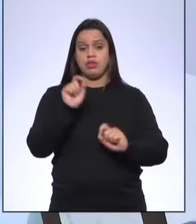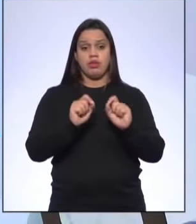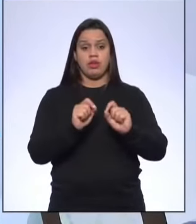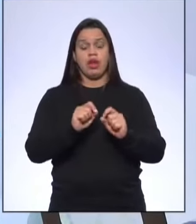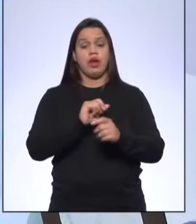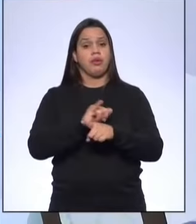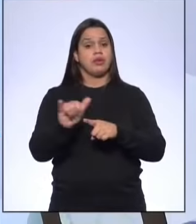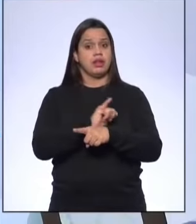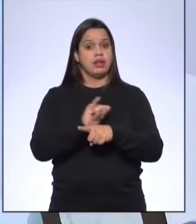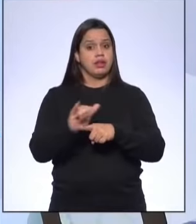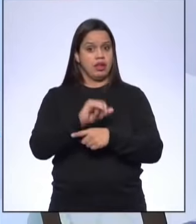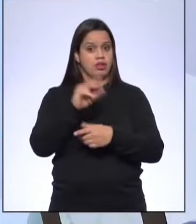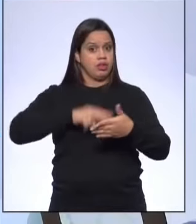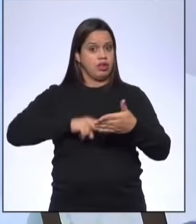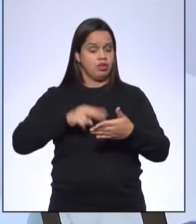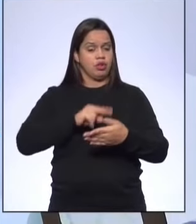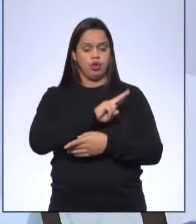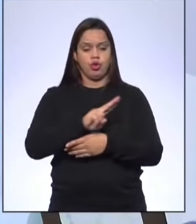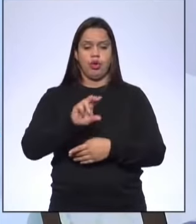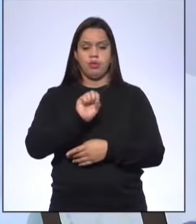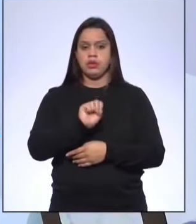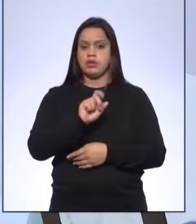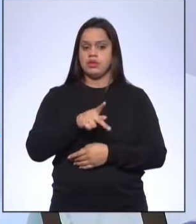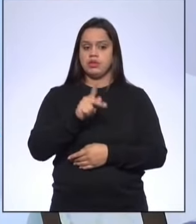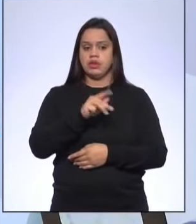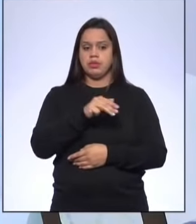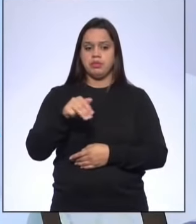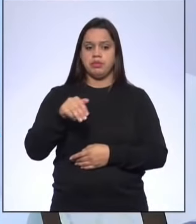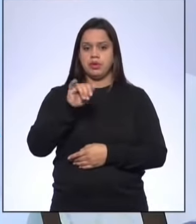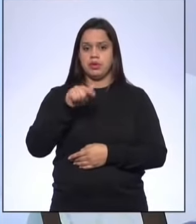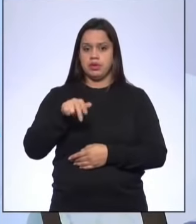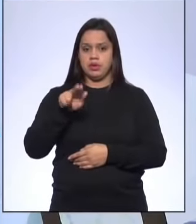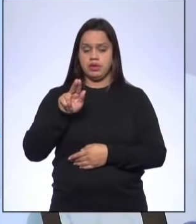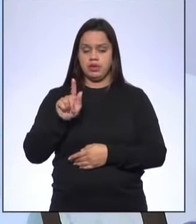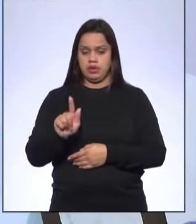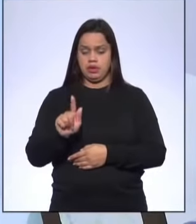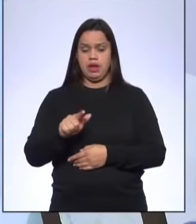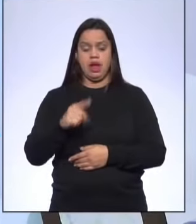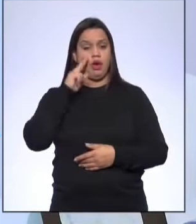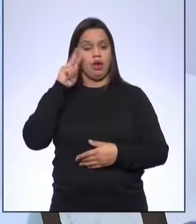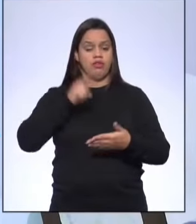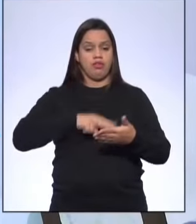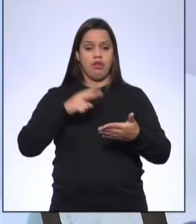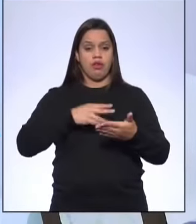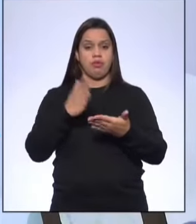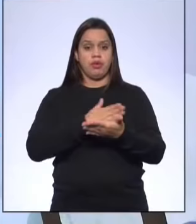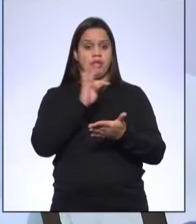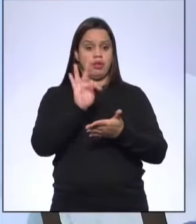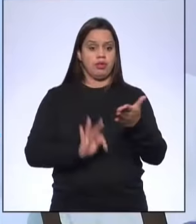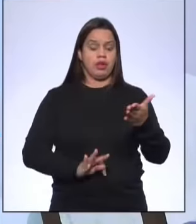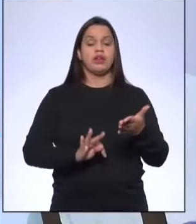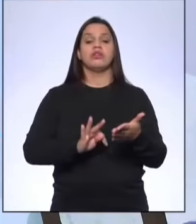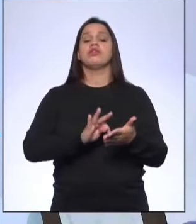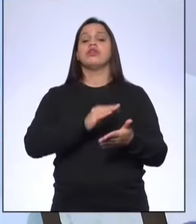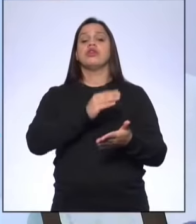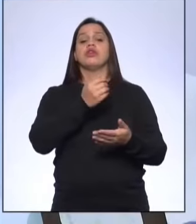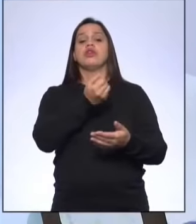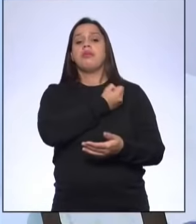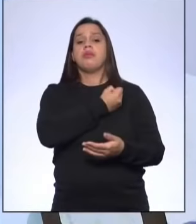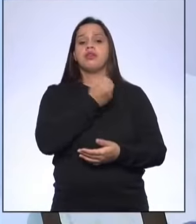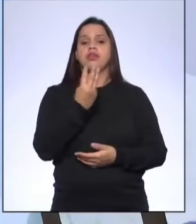estratégia de leitura chamada skimming então agora nós vamos ler o texto que está na página ter sincera eu fiz só um recorte